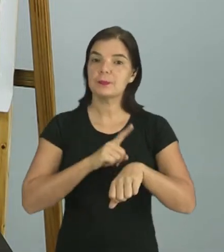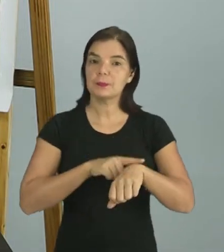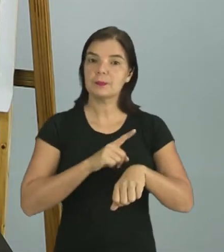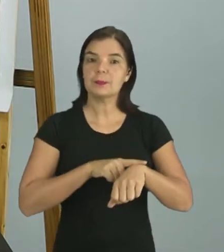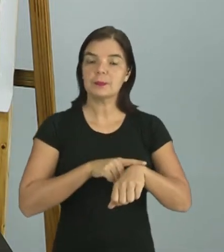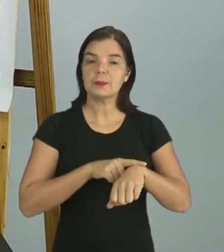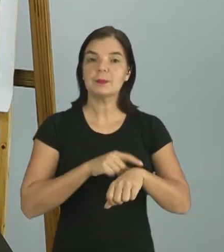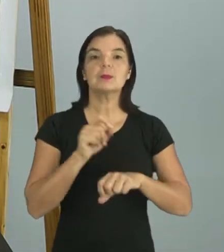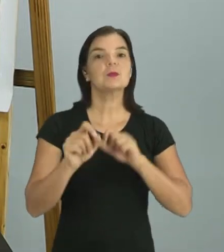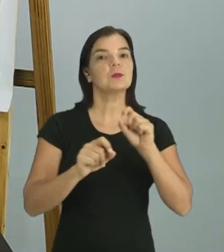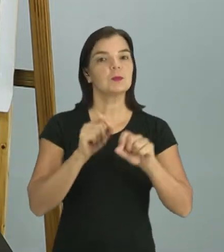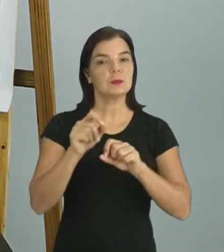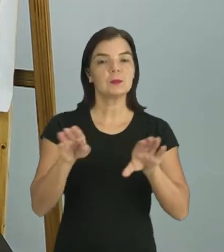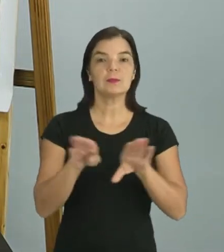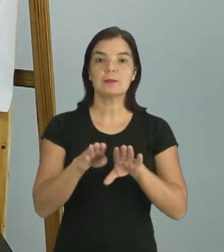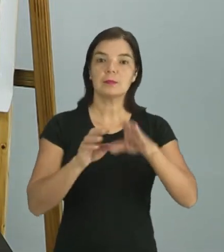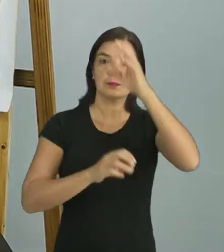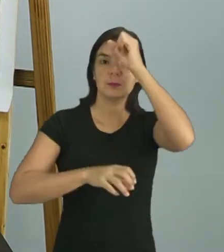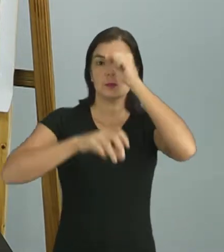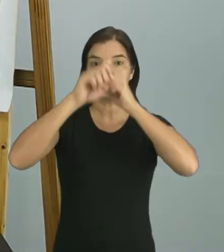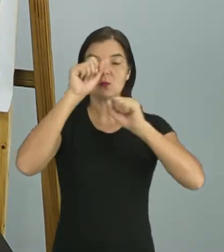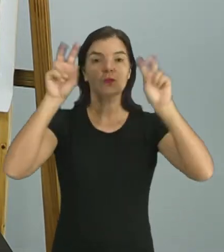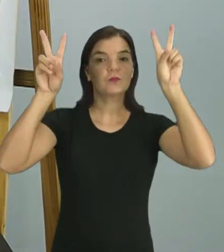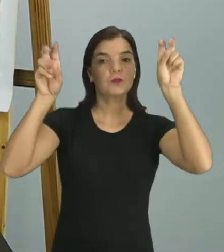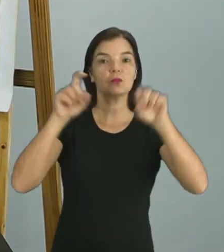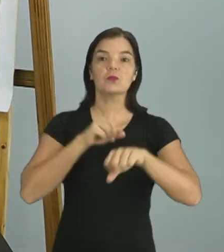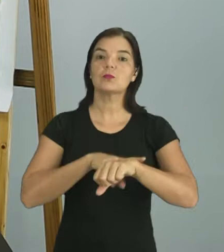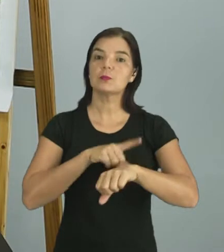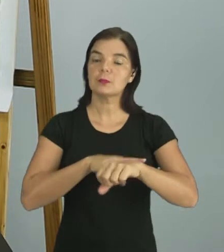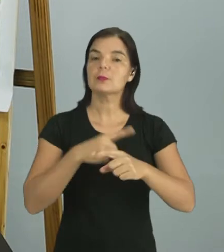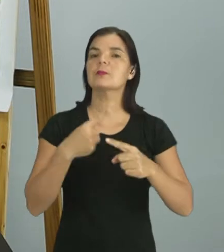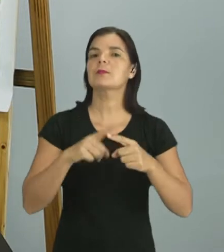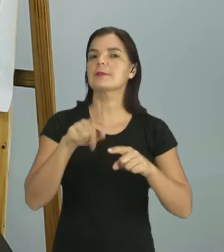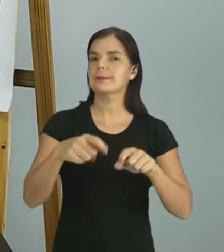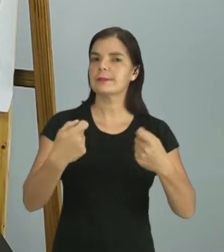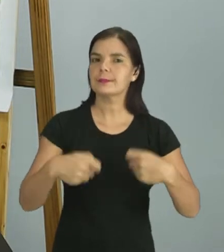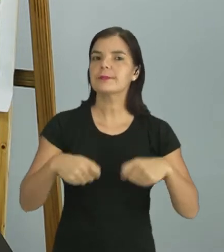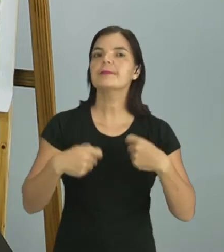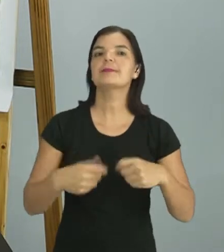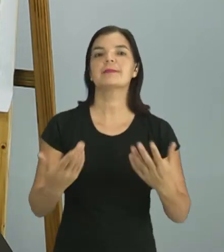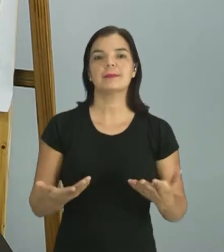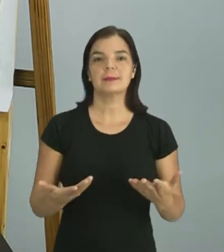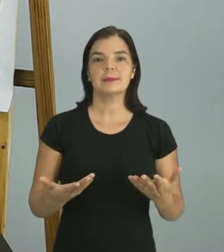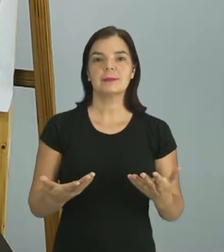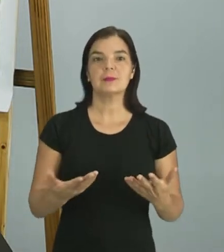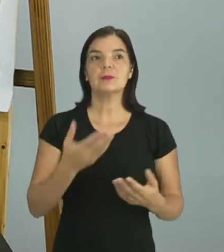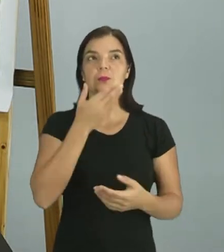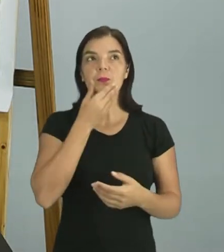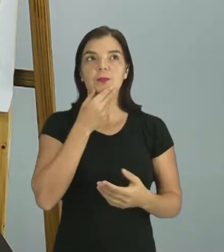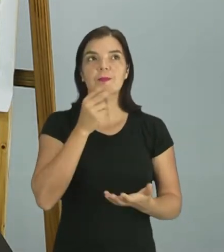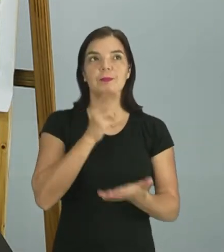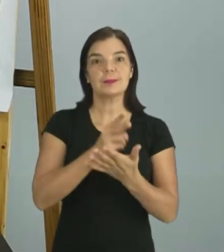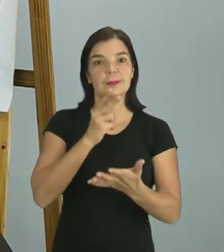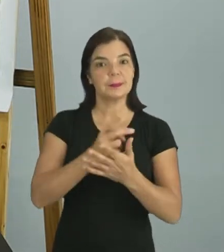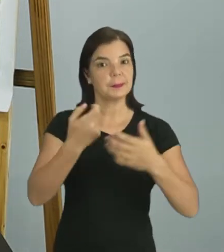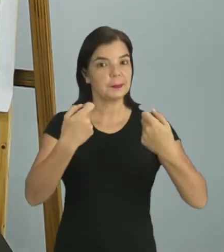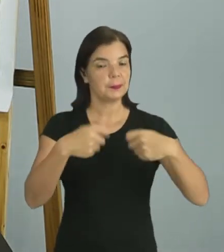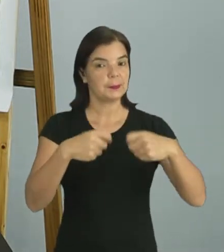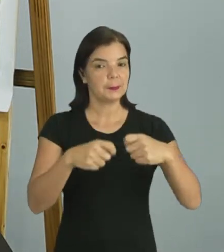Ele buscou aprender sobre o tempo, porque era uma necessidade dele. O homem sempre